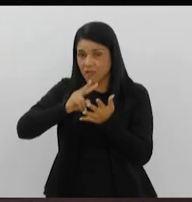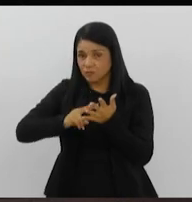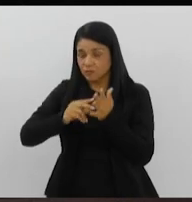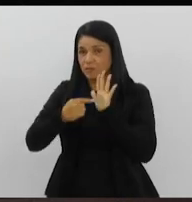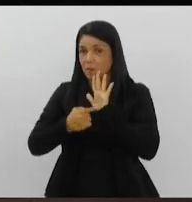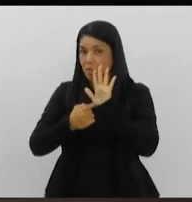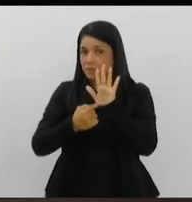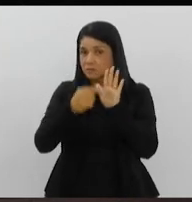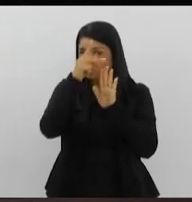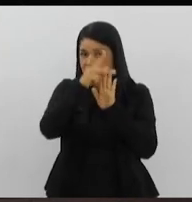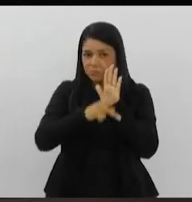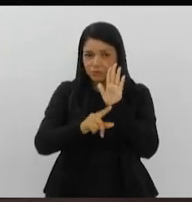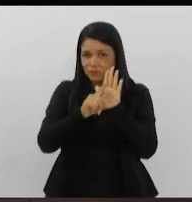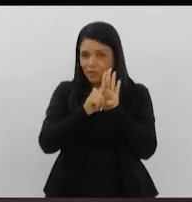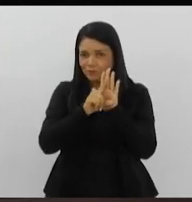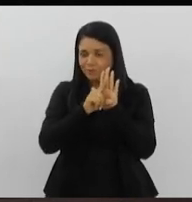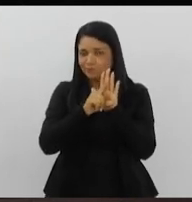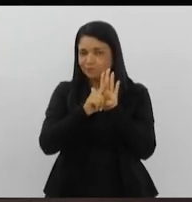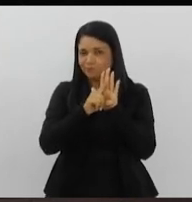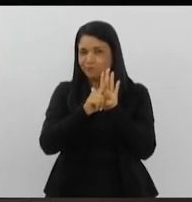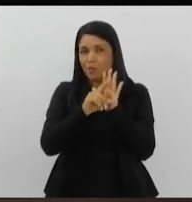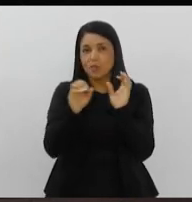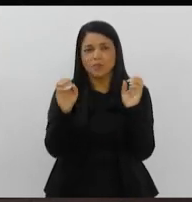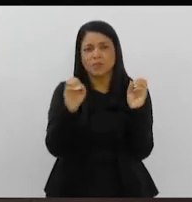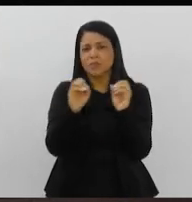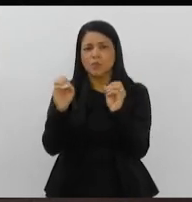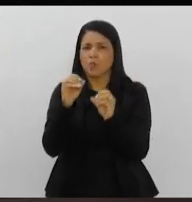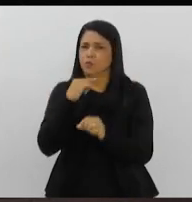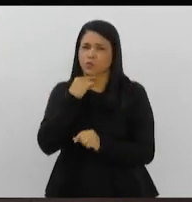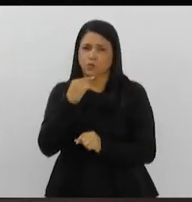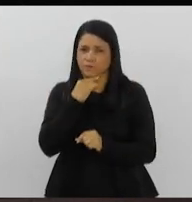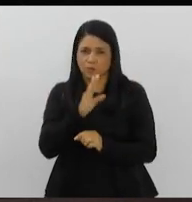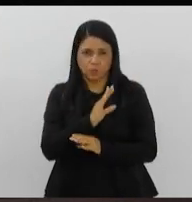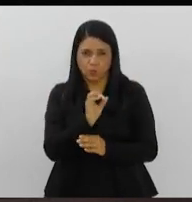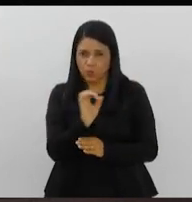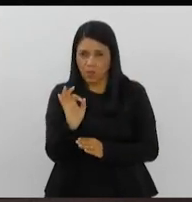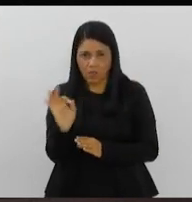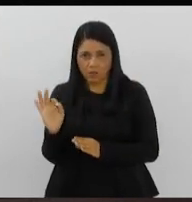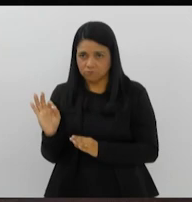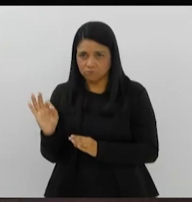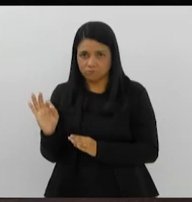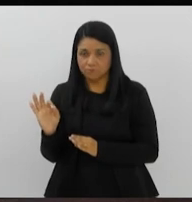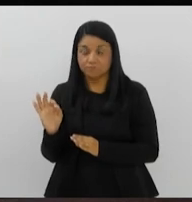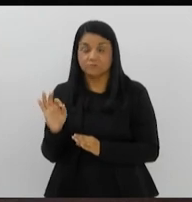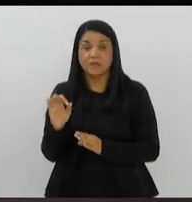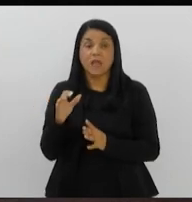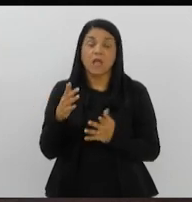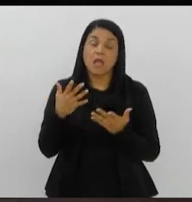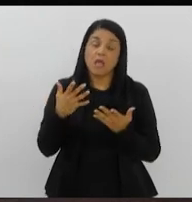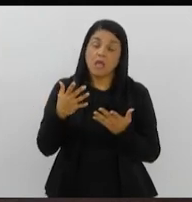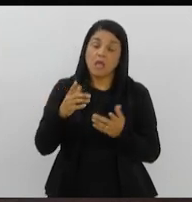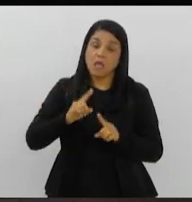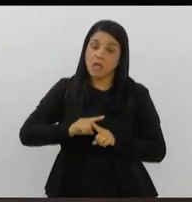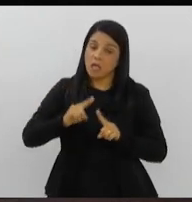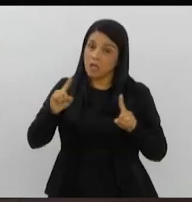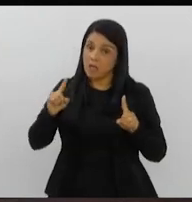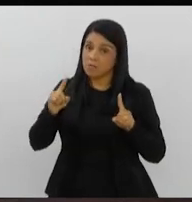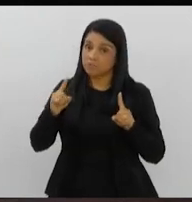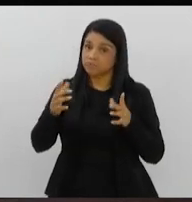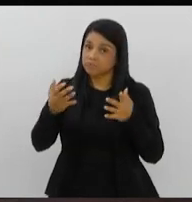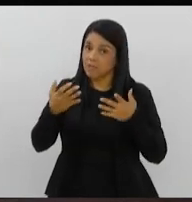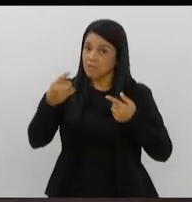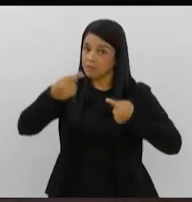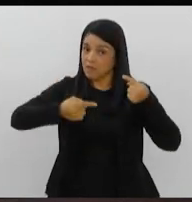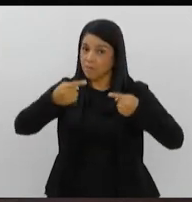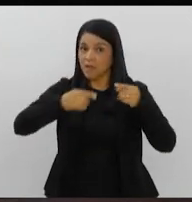apresentação do projeto não dá margem para nenhuma dúvida, a não ser que se queira fazer um debate ideológico